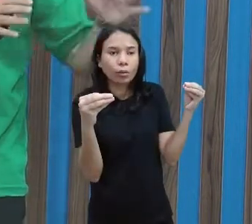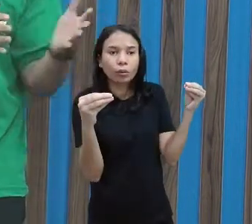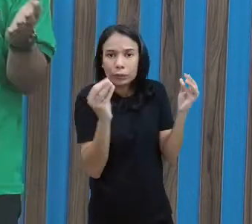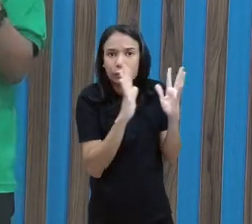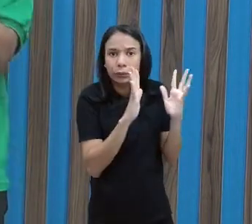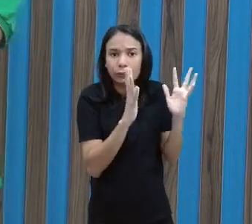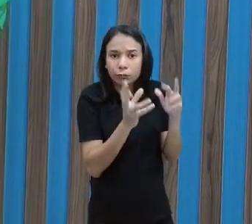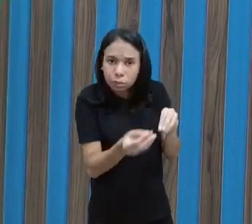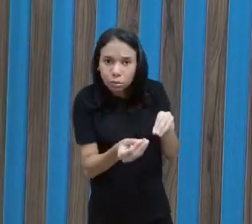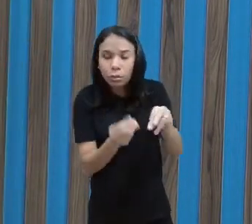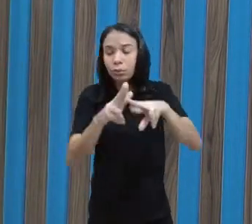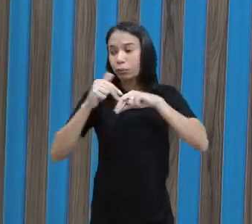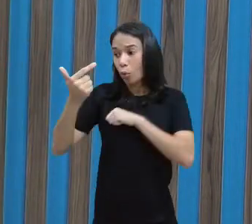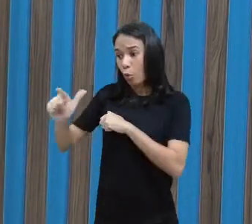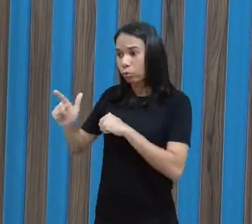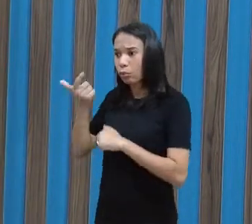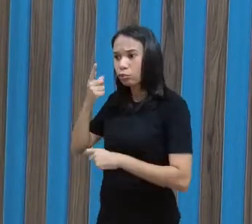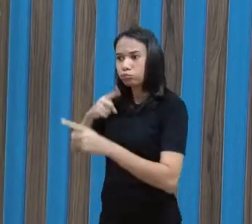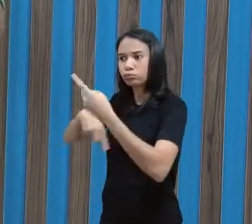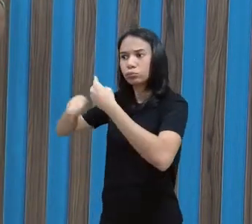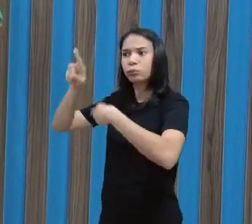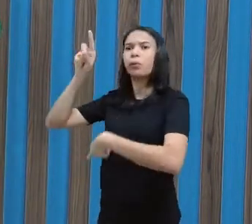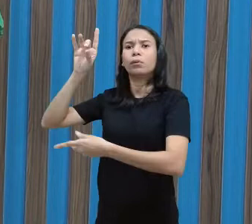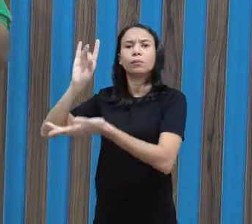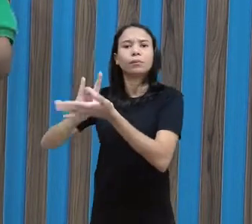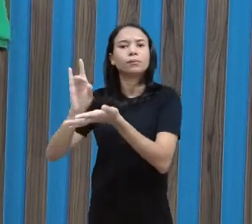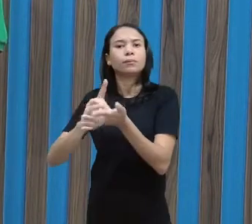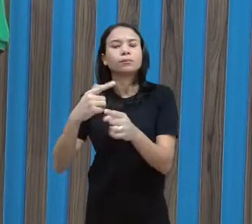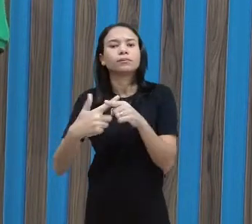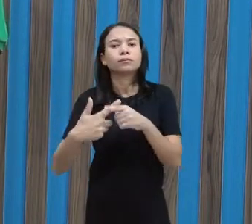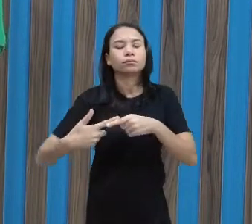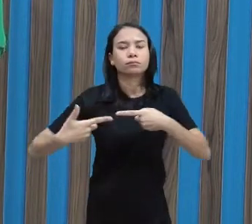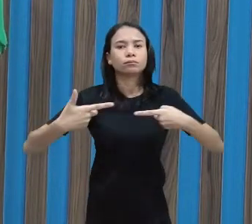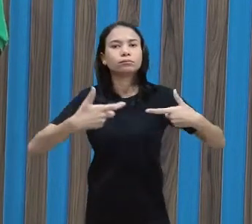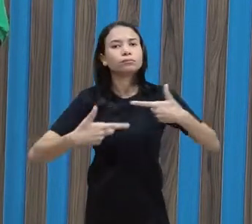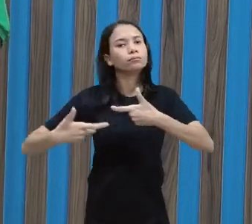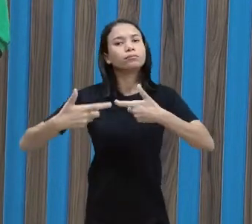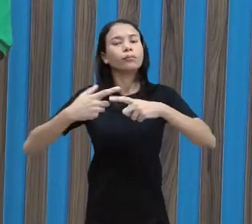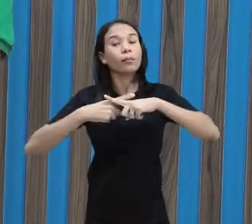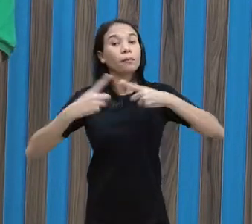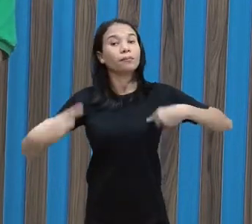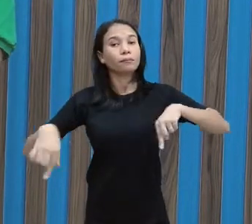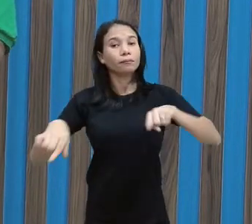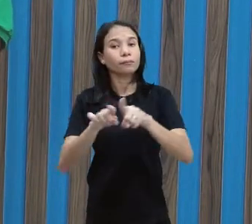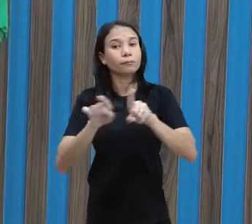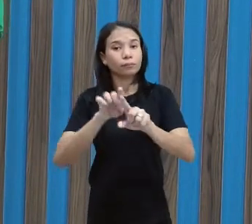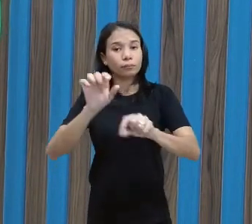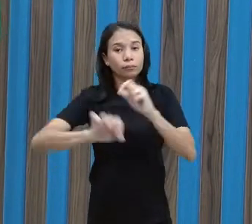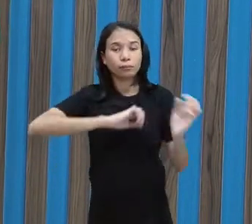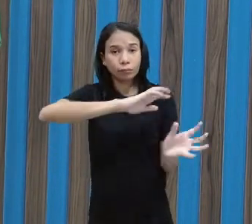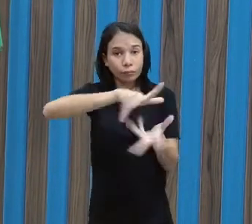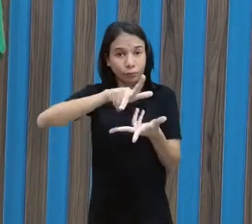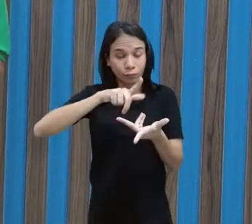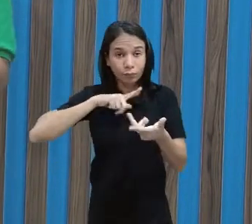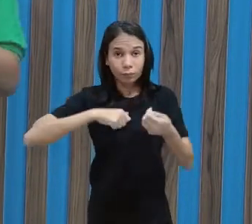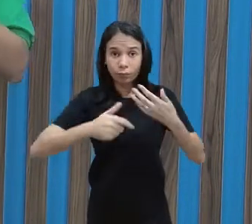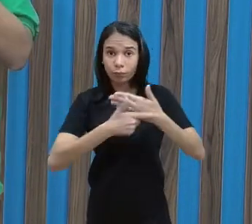e outras puderam prosperar através de embates. Mas também a geografia ela serve